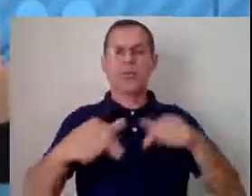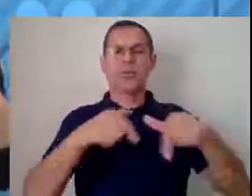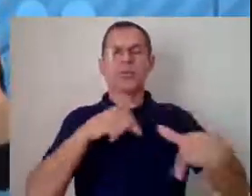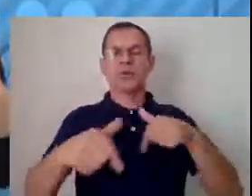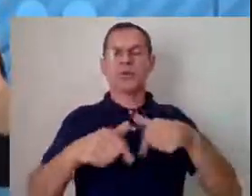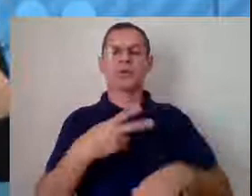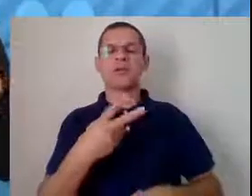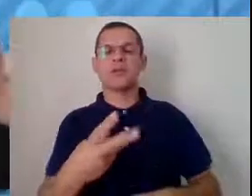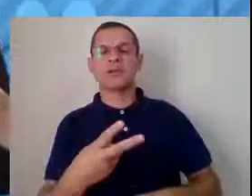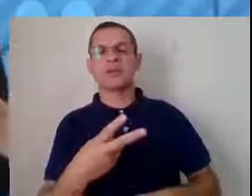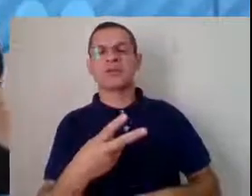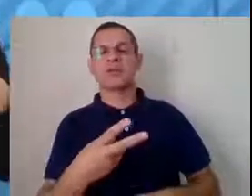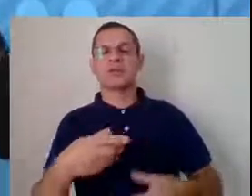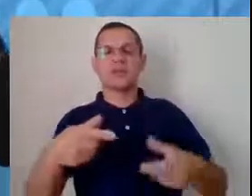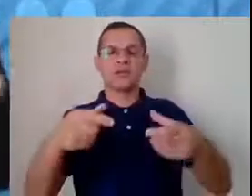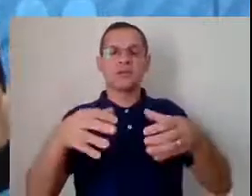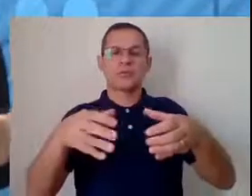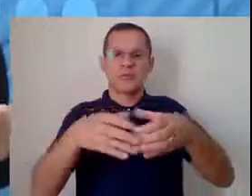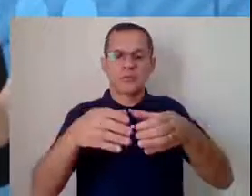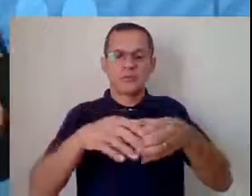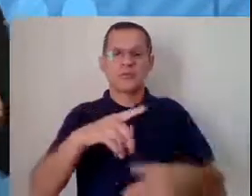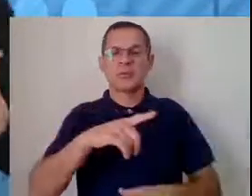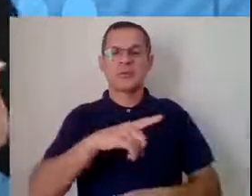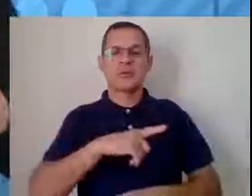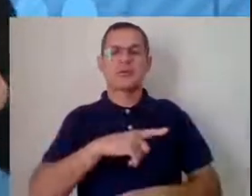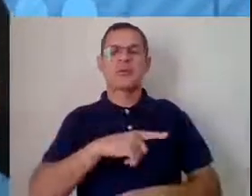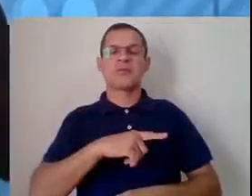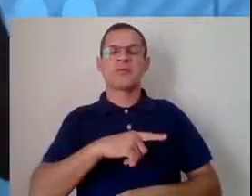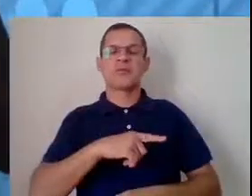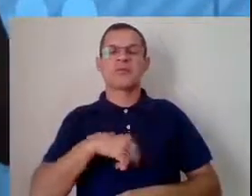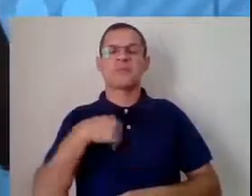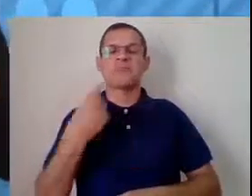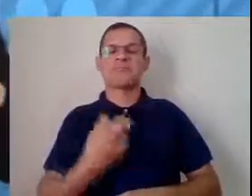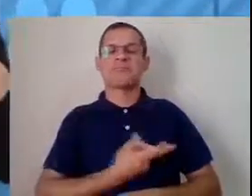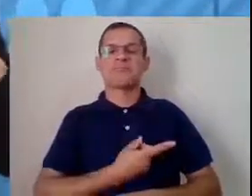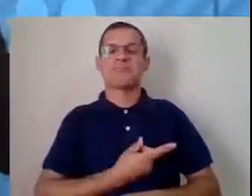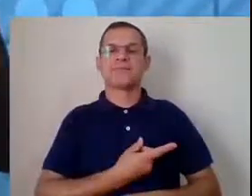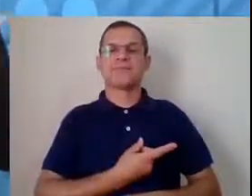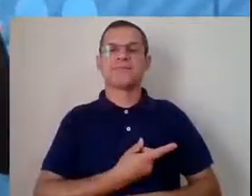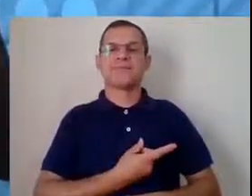com 2 conjuntos, que nós temos algumas